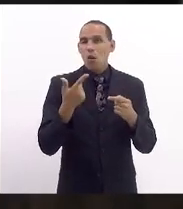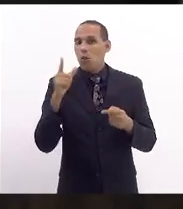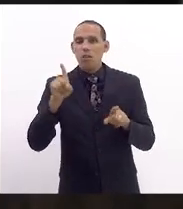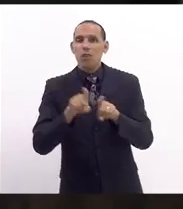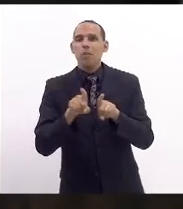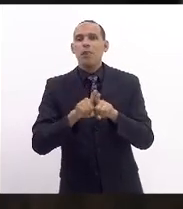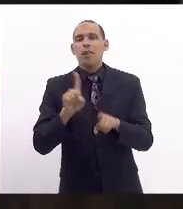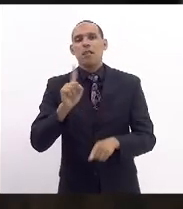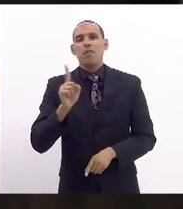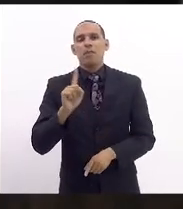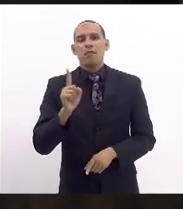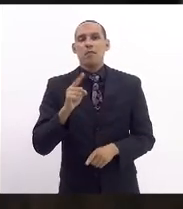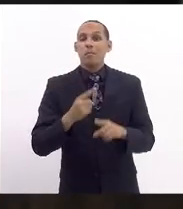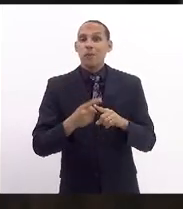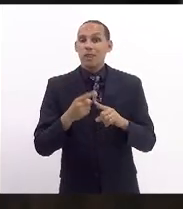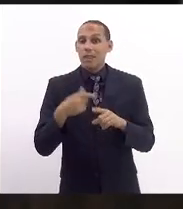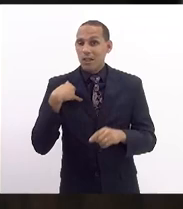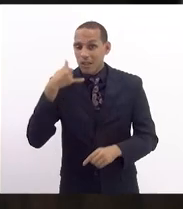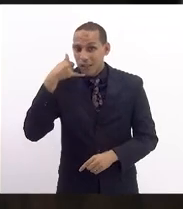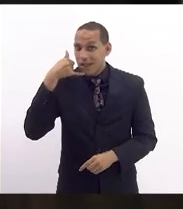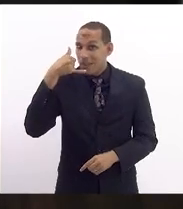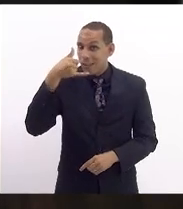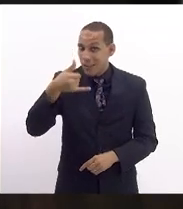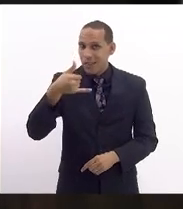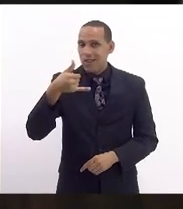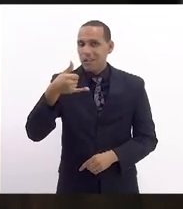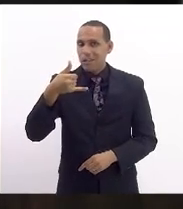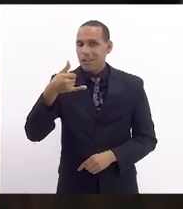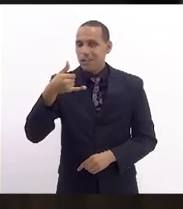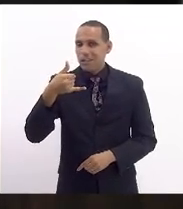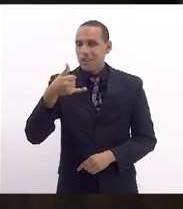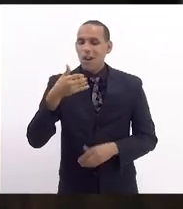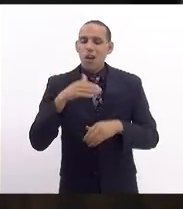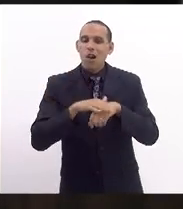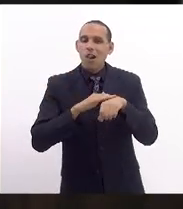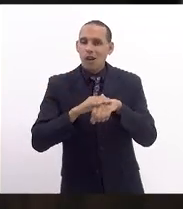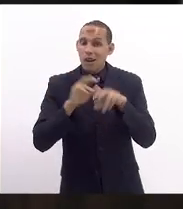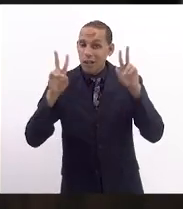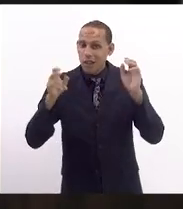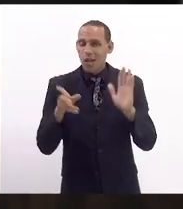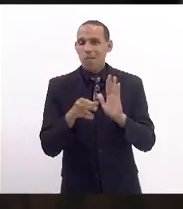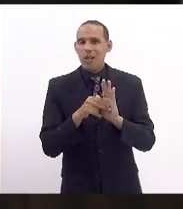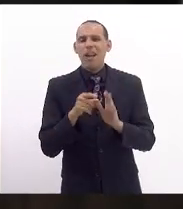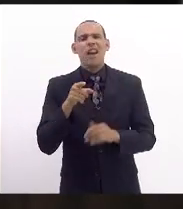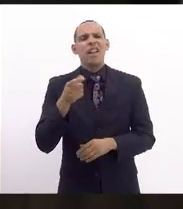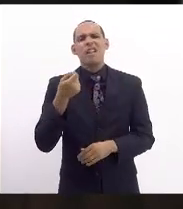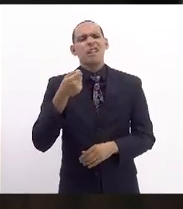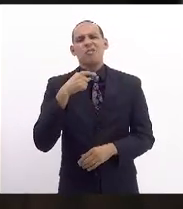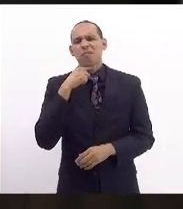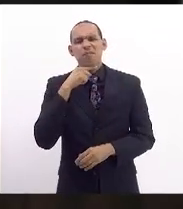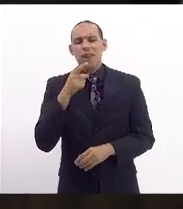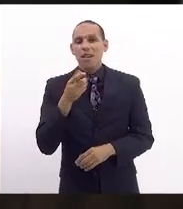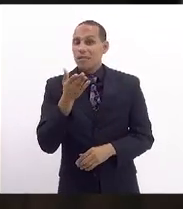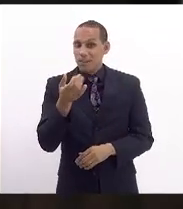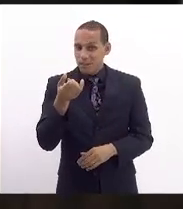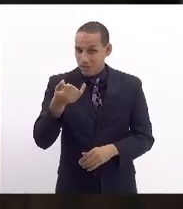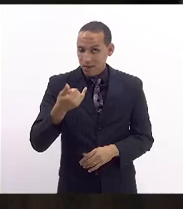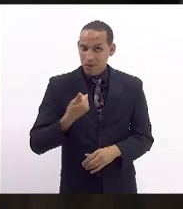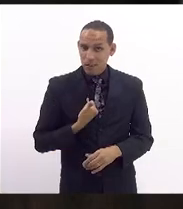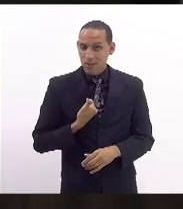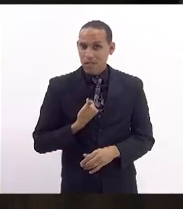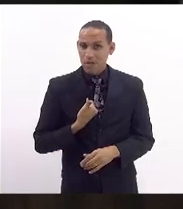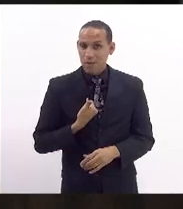fez o que eu liguei para você liga para falar sobre a emenda vossa excelência falou assim é só não tem como eu disse